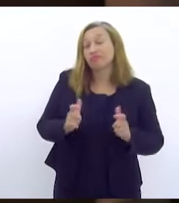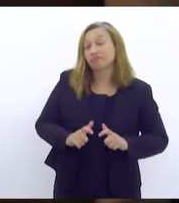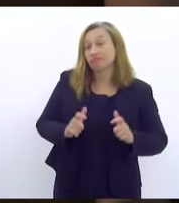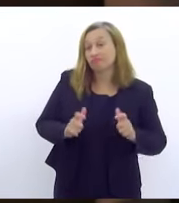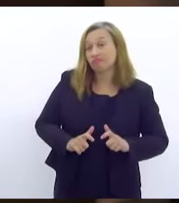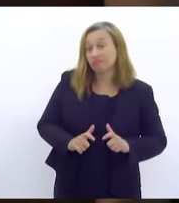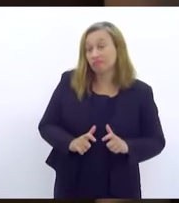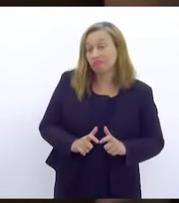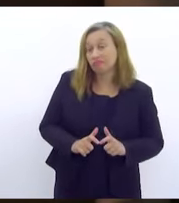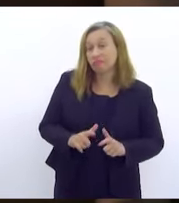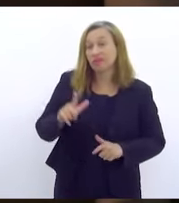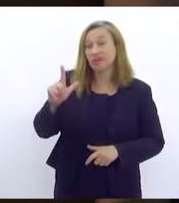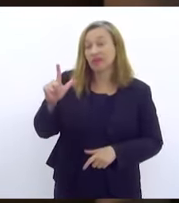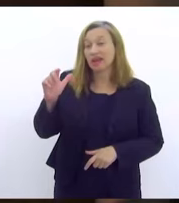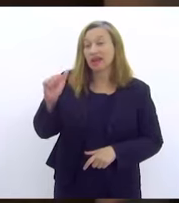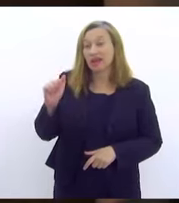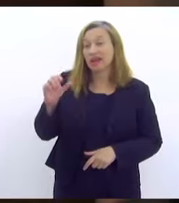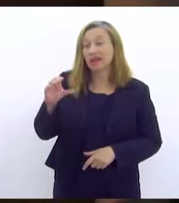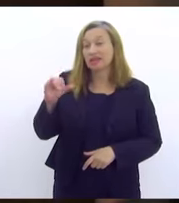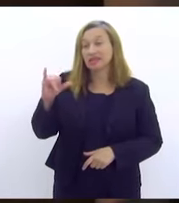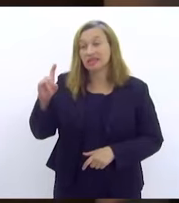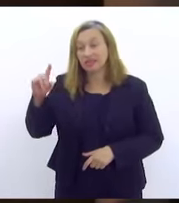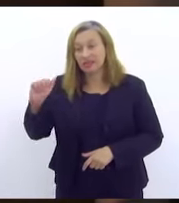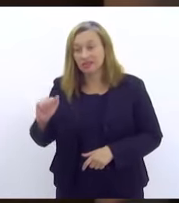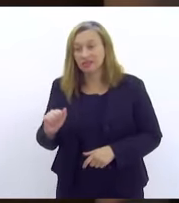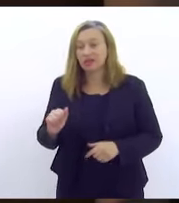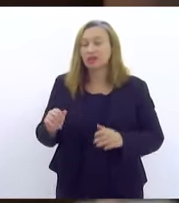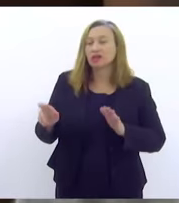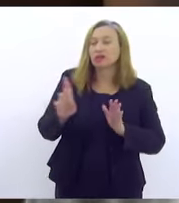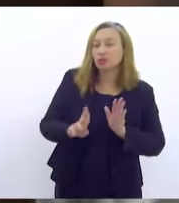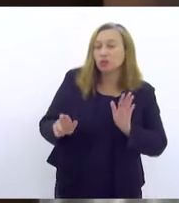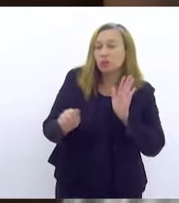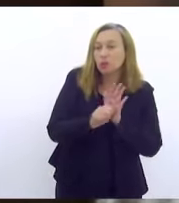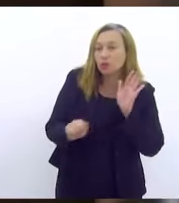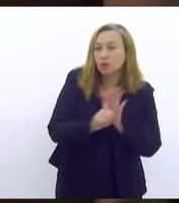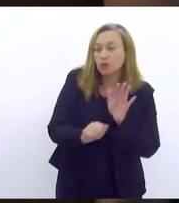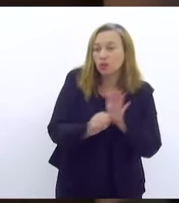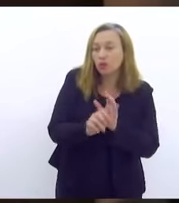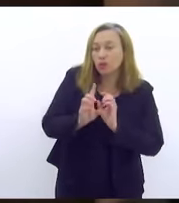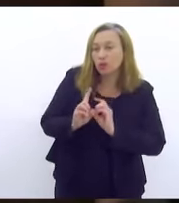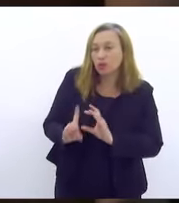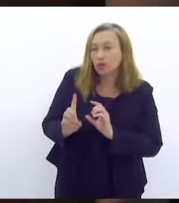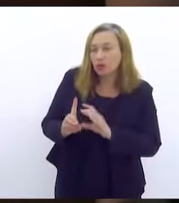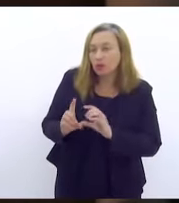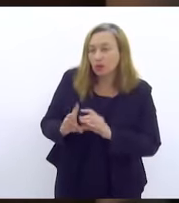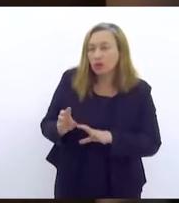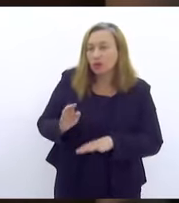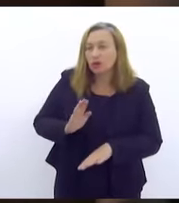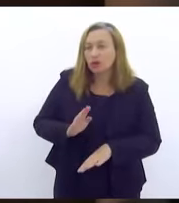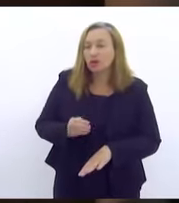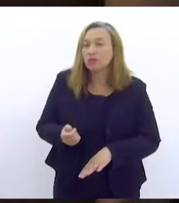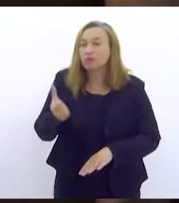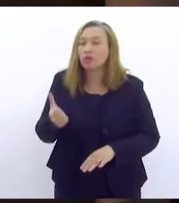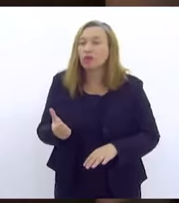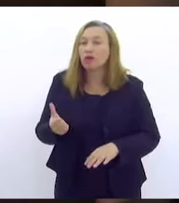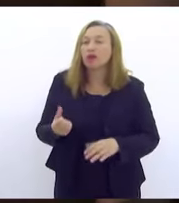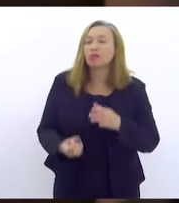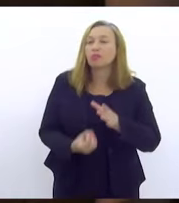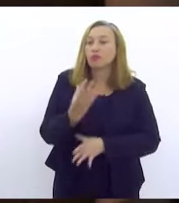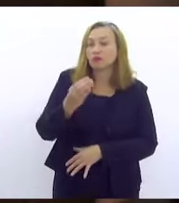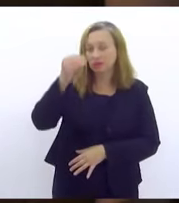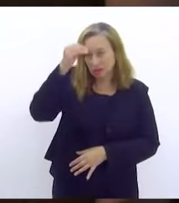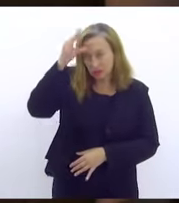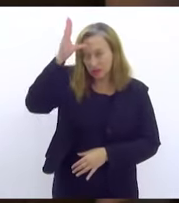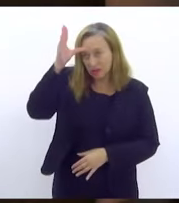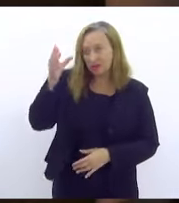de lascívia, um lugar de consumo de droga, um lugar de doutrinação e pouca produção científica, que